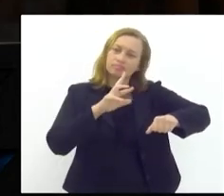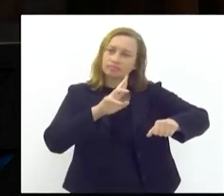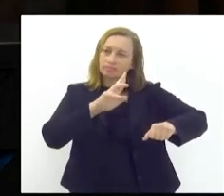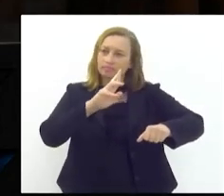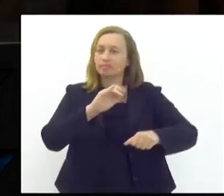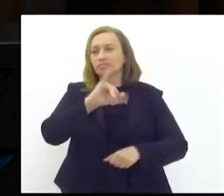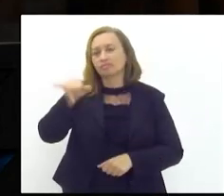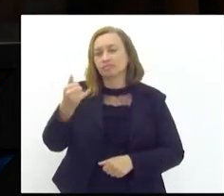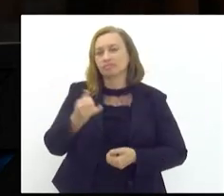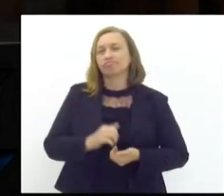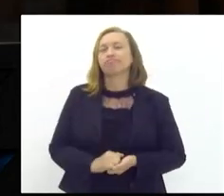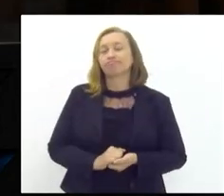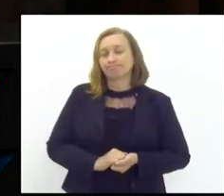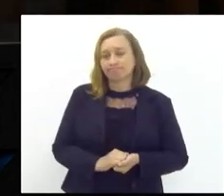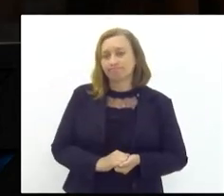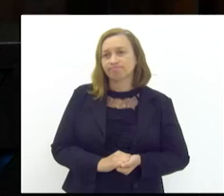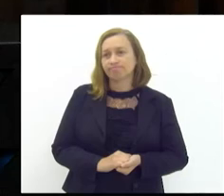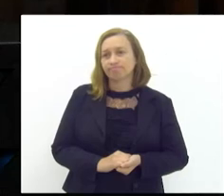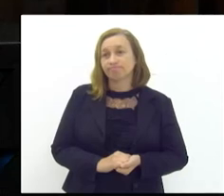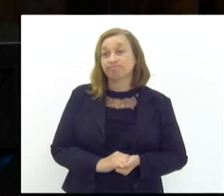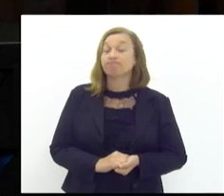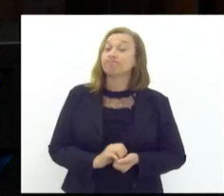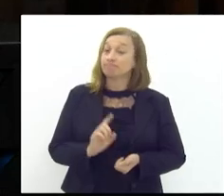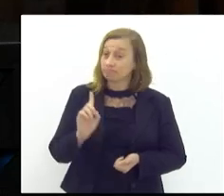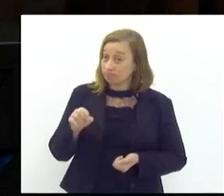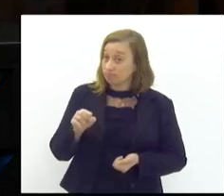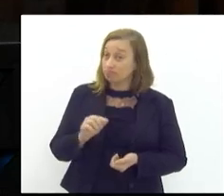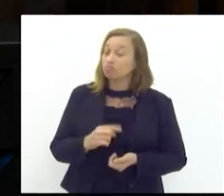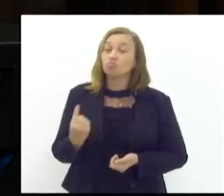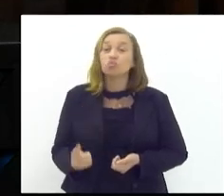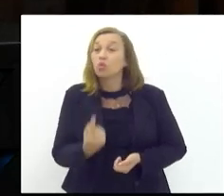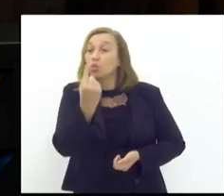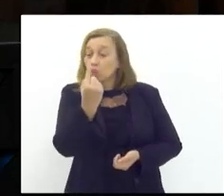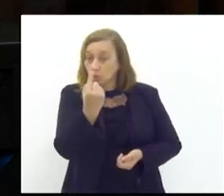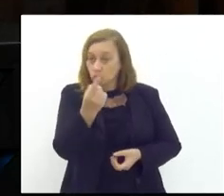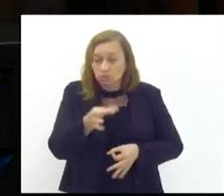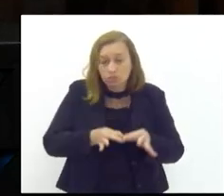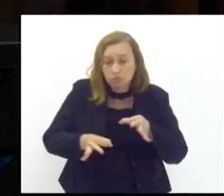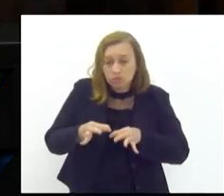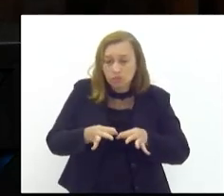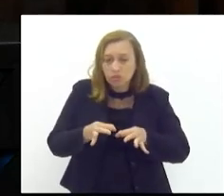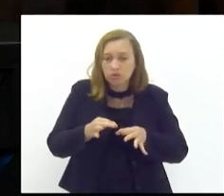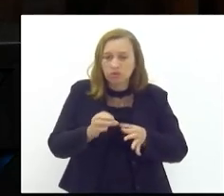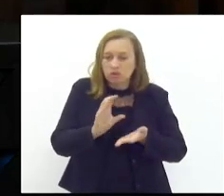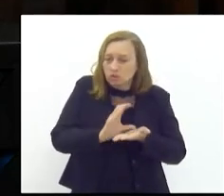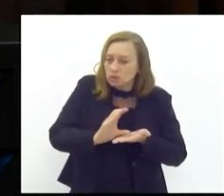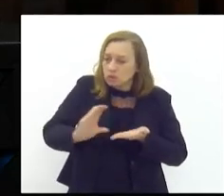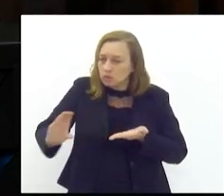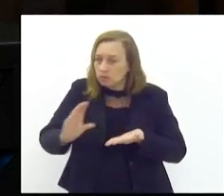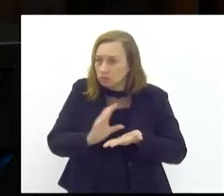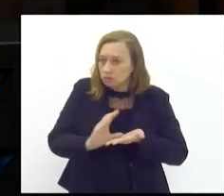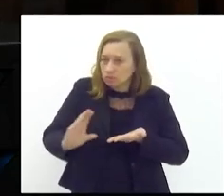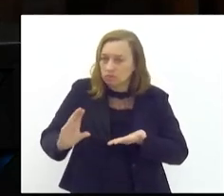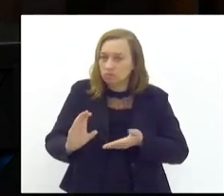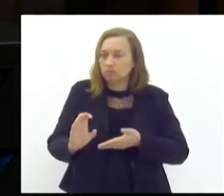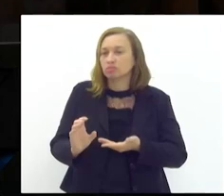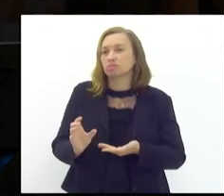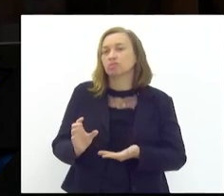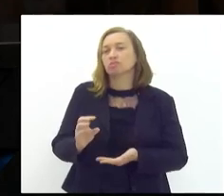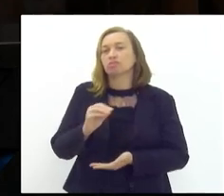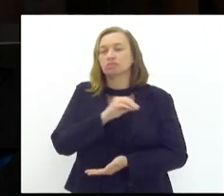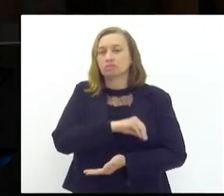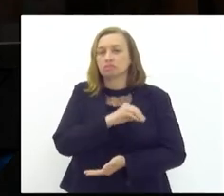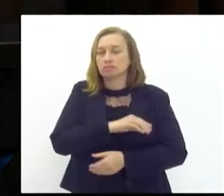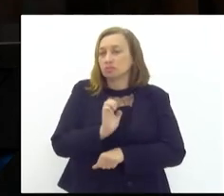o programa supera RJ ainda é o único programa de transferência de renda do Estado do Rio de Janeiro